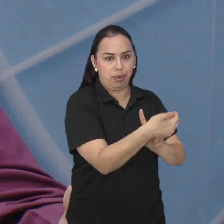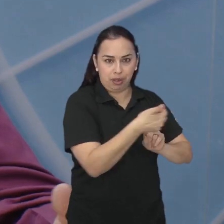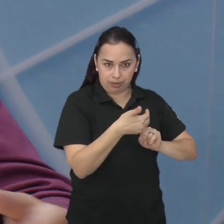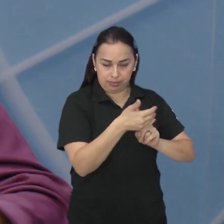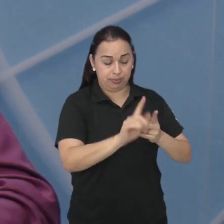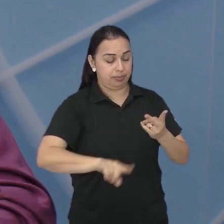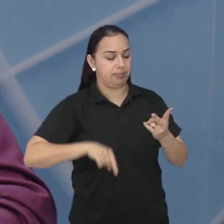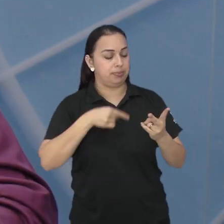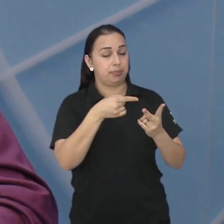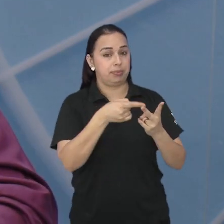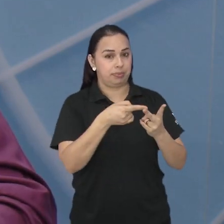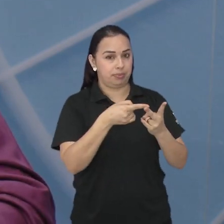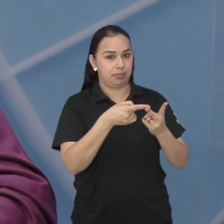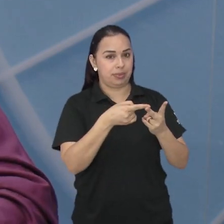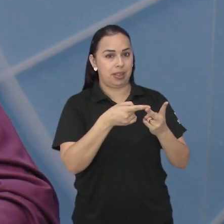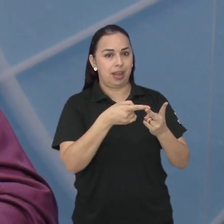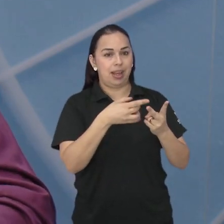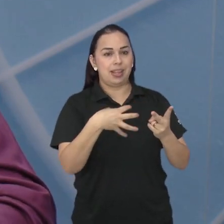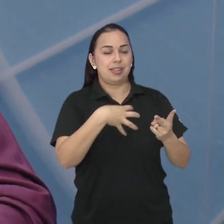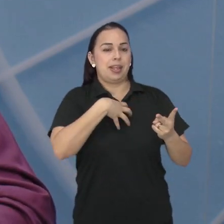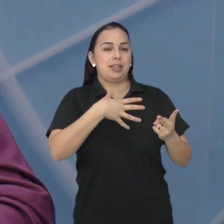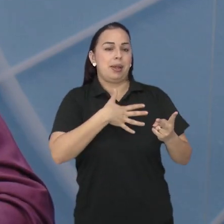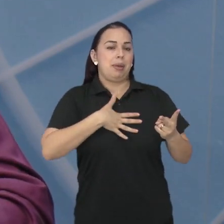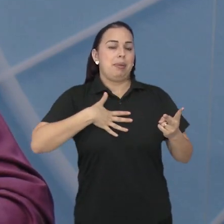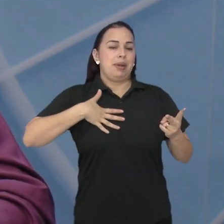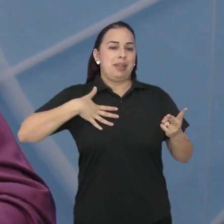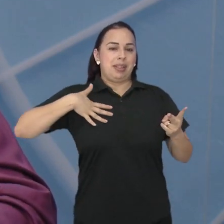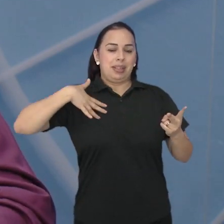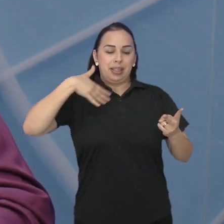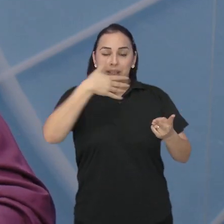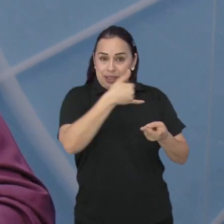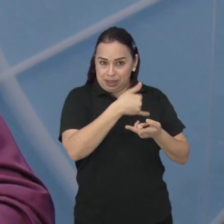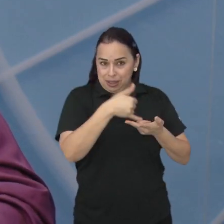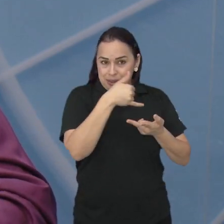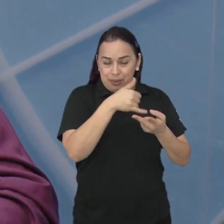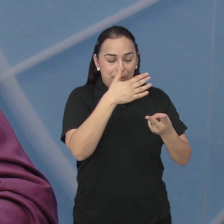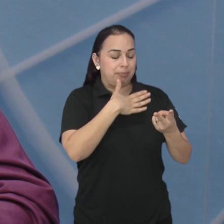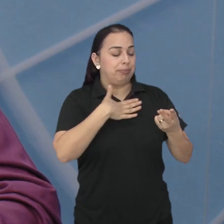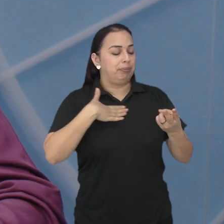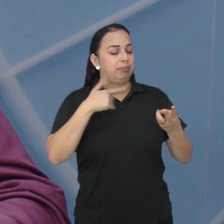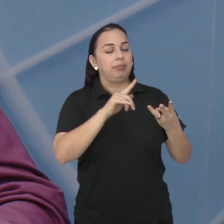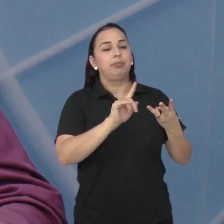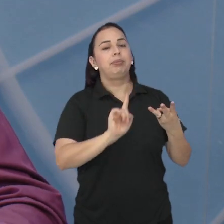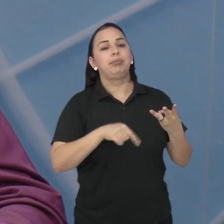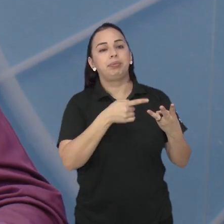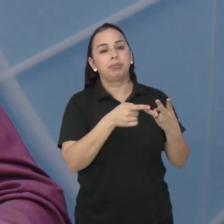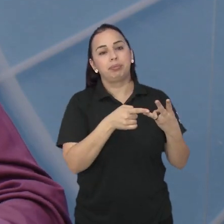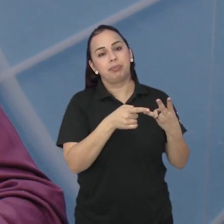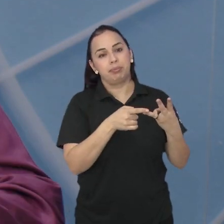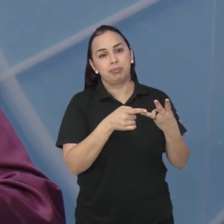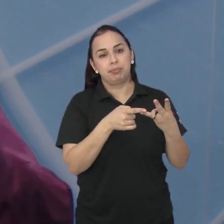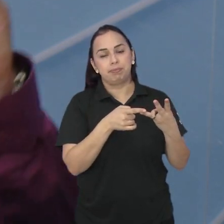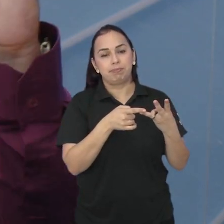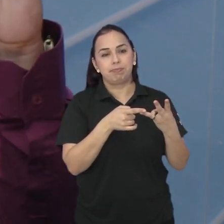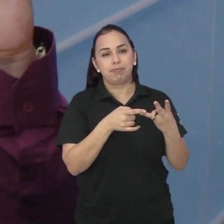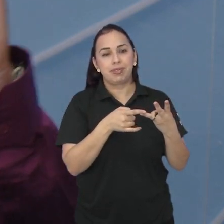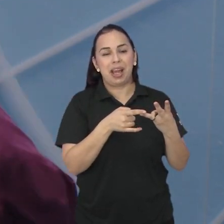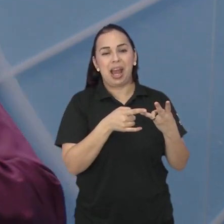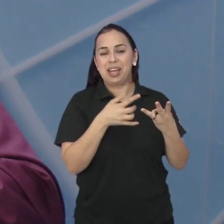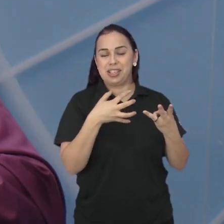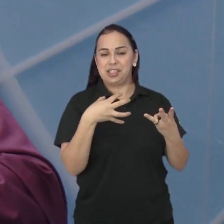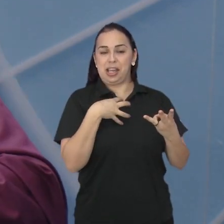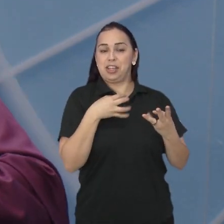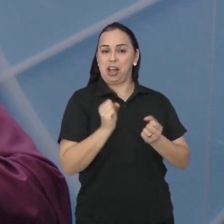acolhe. Você tem o reforçador, que é o prazer que ele vai te dar, a substância. E você tem ainda, né, aquela sensação